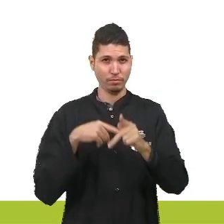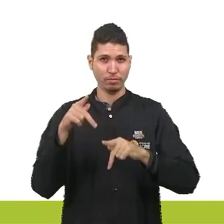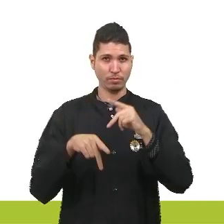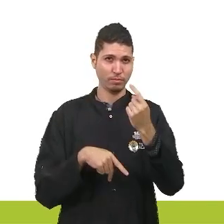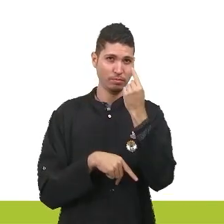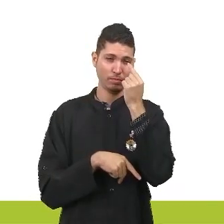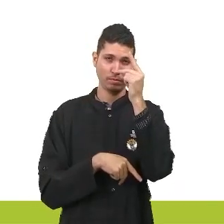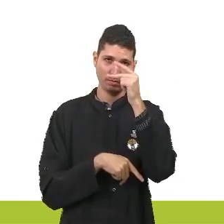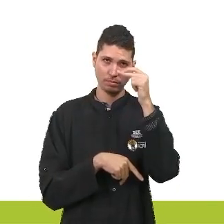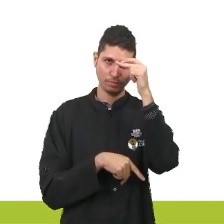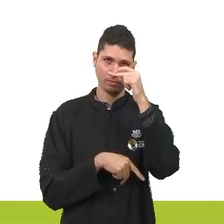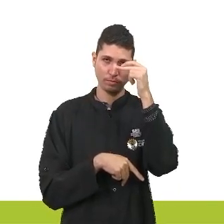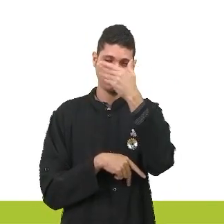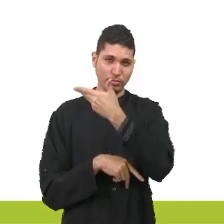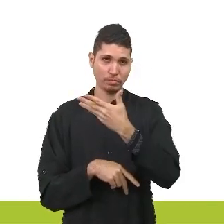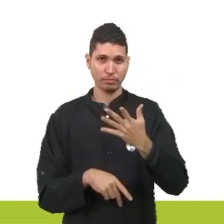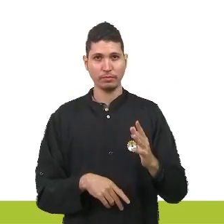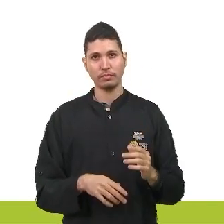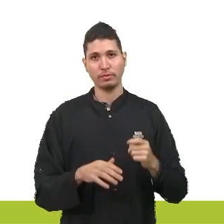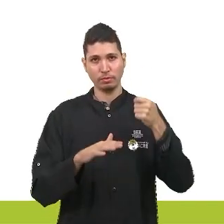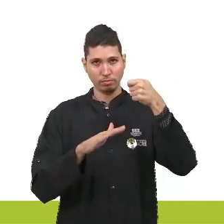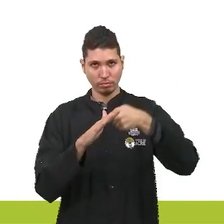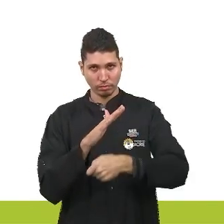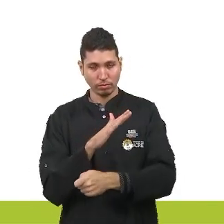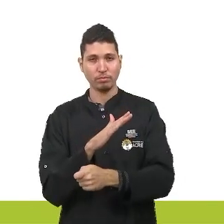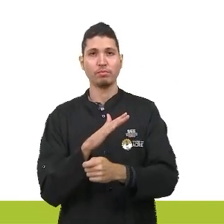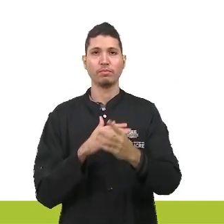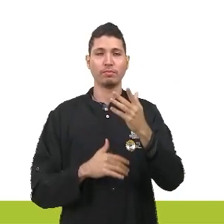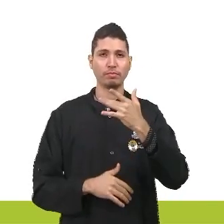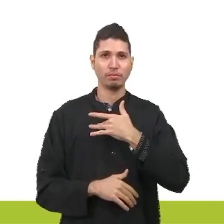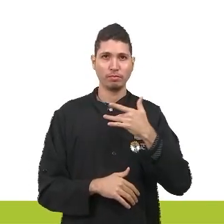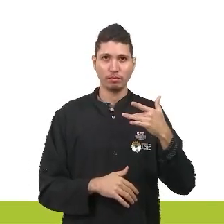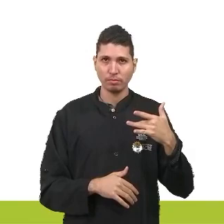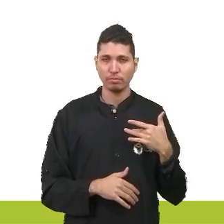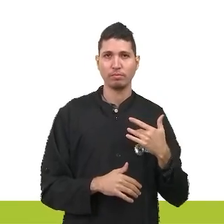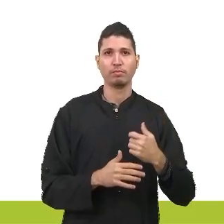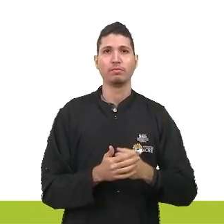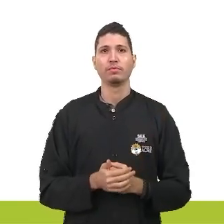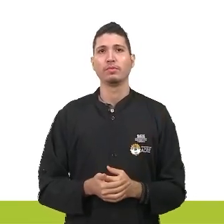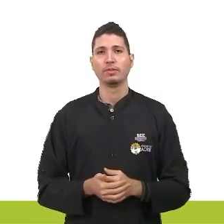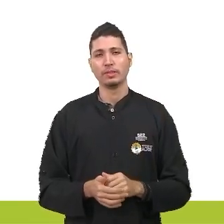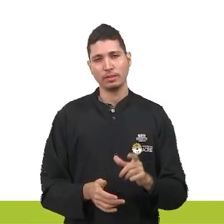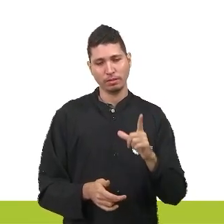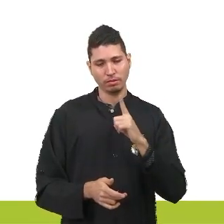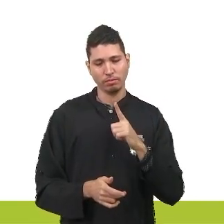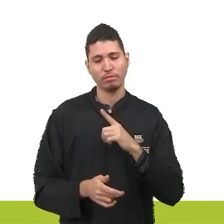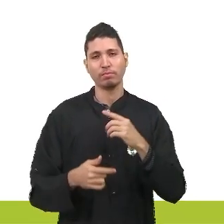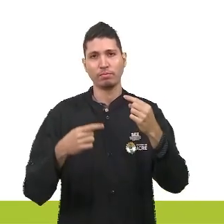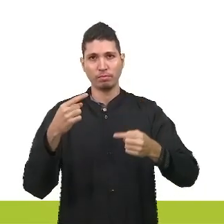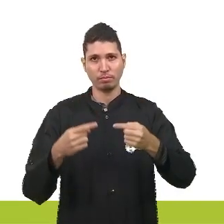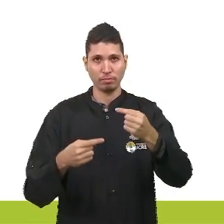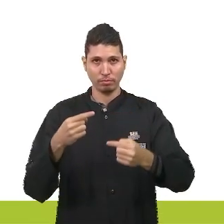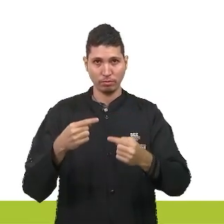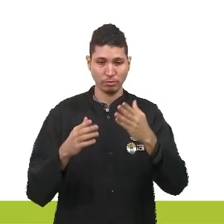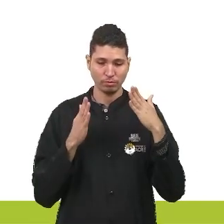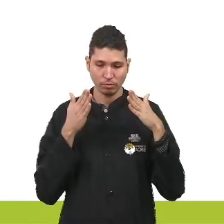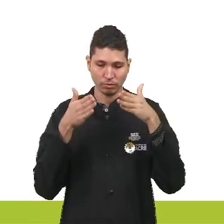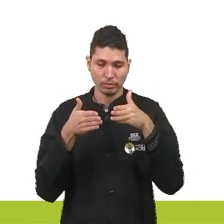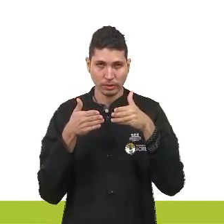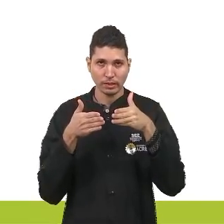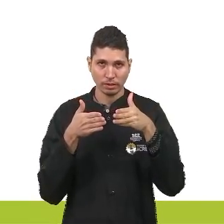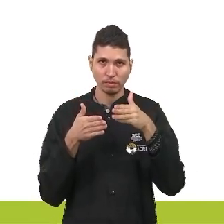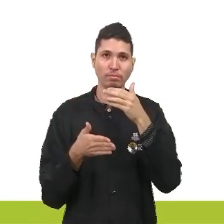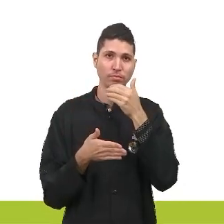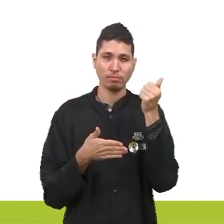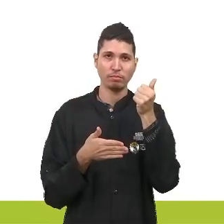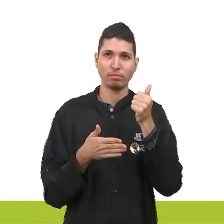houve um investimento na saúde, essa taxa de natalidade já caiu, já tem políticas mais voltadas para isso. E aí eu venho analisar a